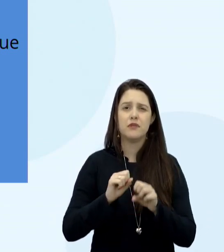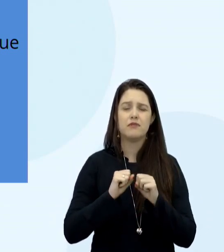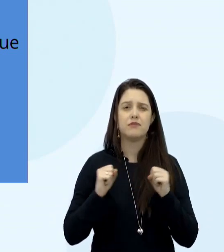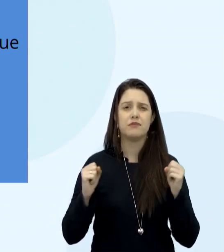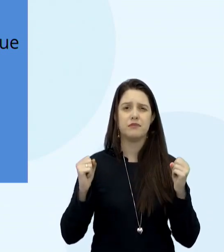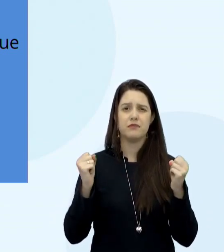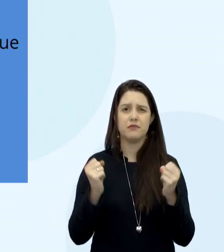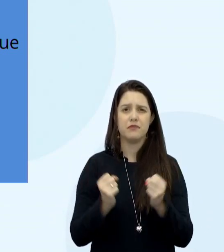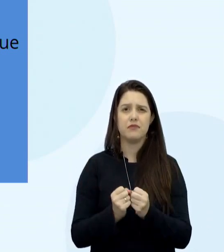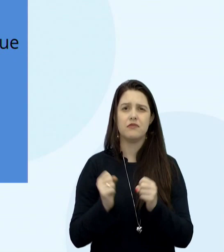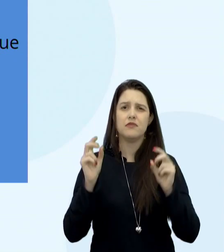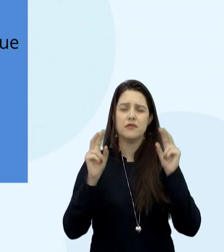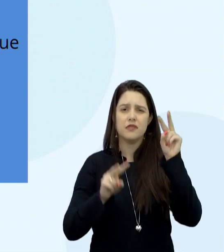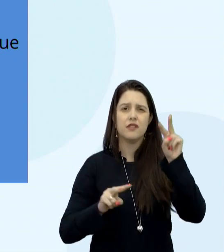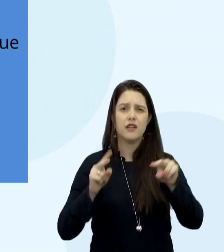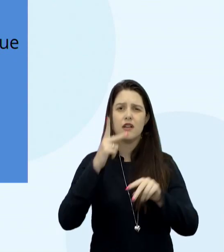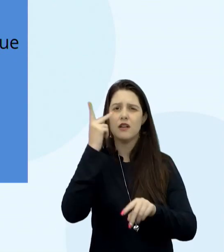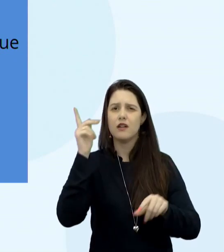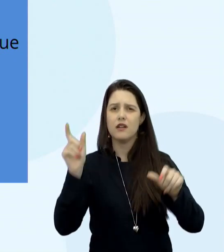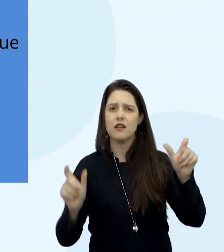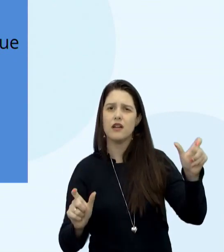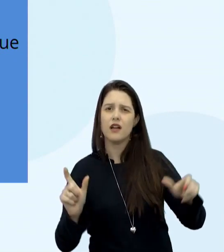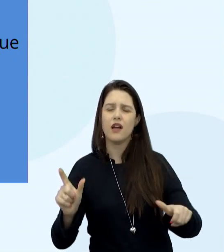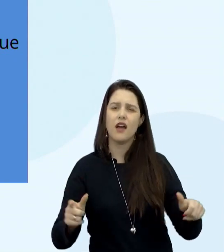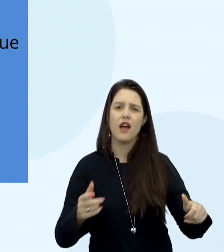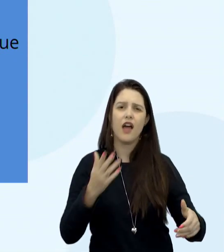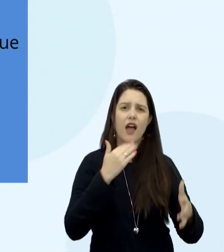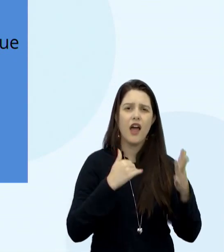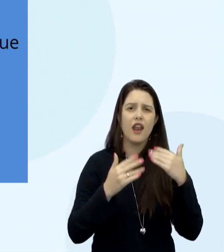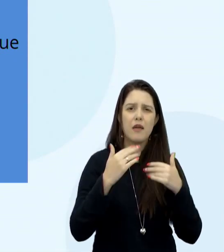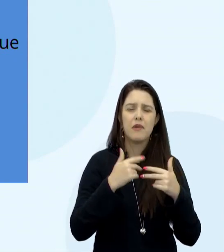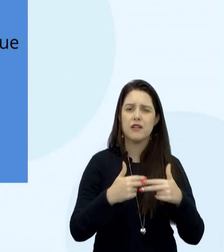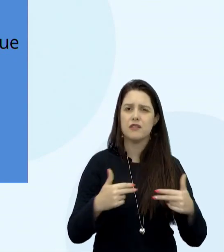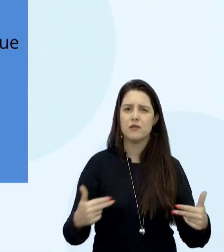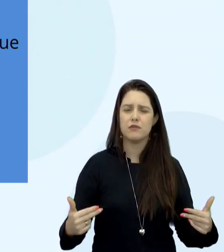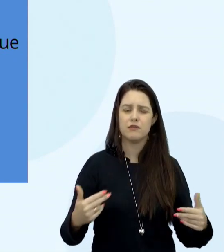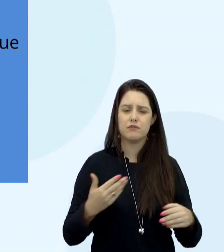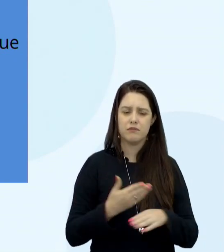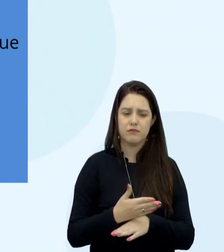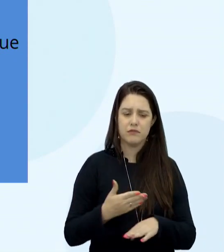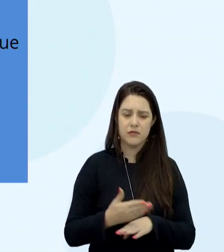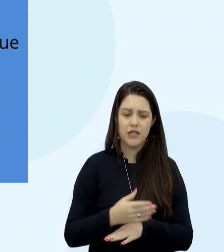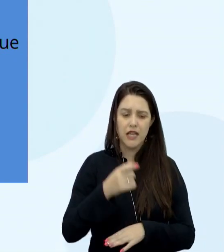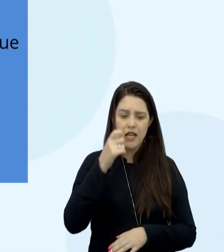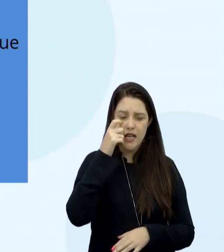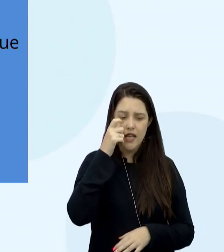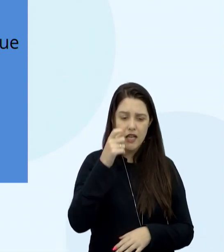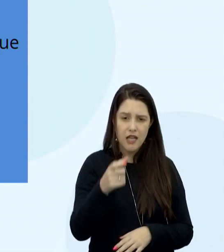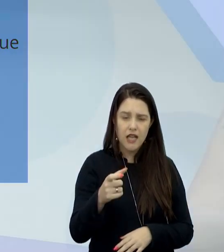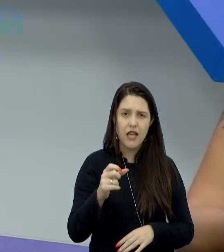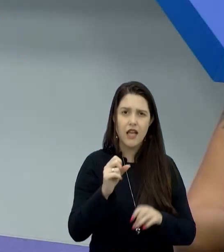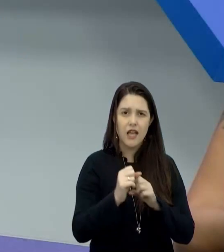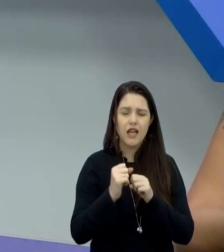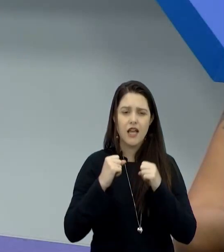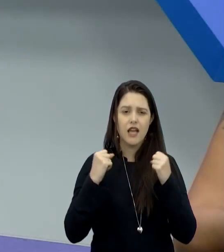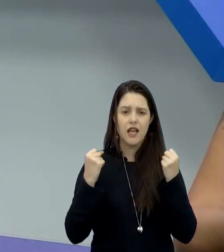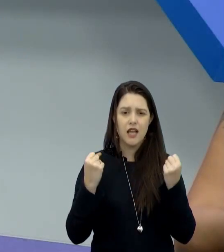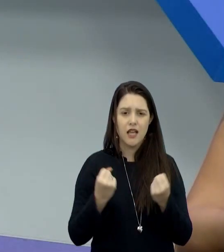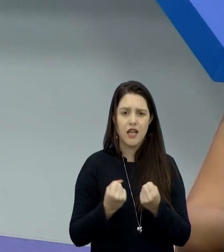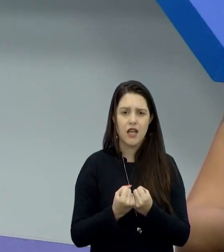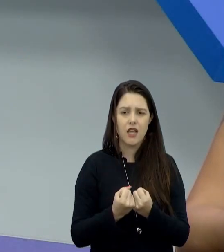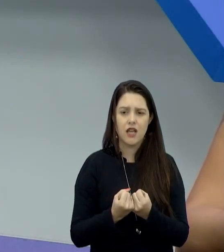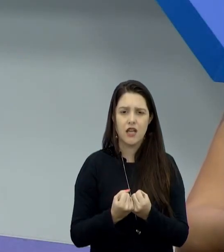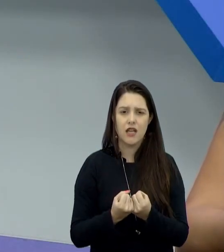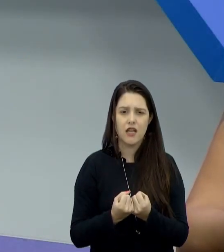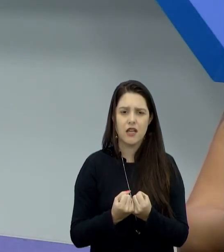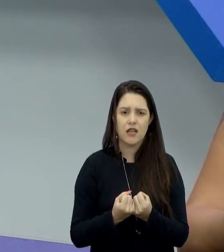fez isso ou as pessoas elas começaram a alimentar esse sistema com essas informações? E o interessante é que é um sistema que era alimentado